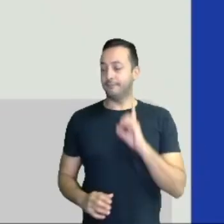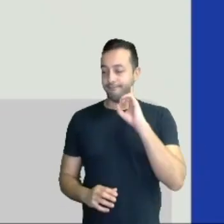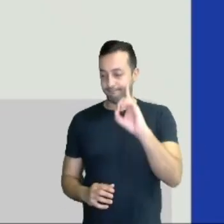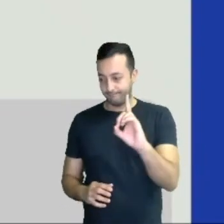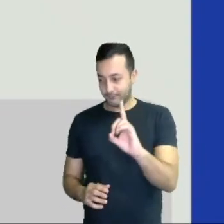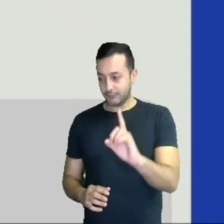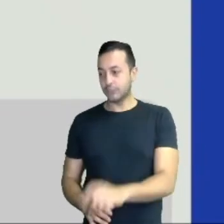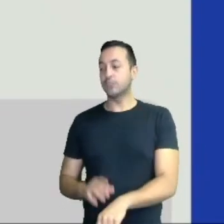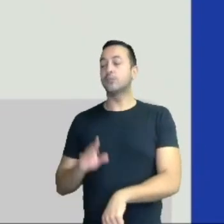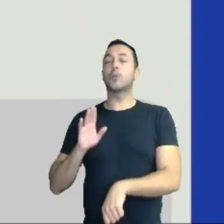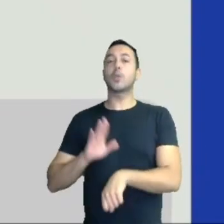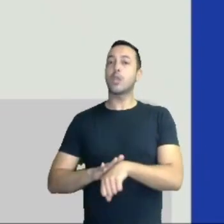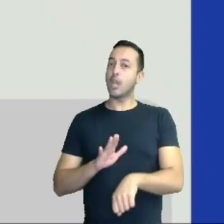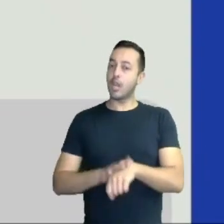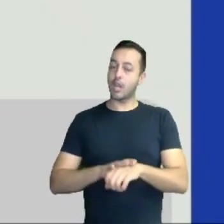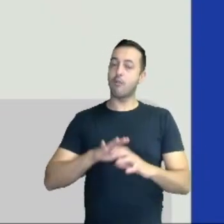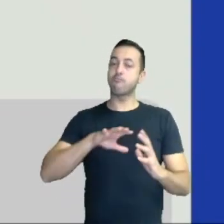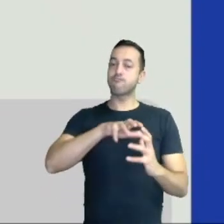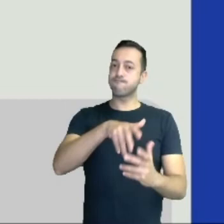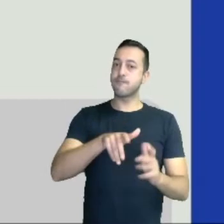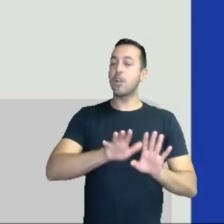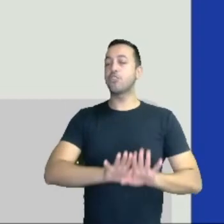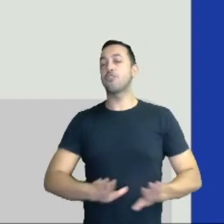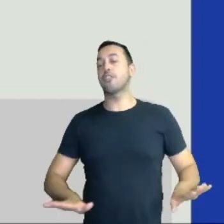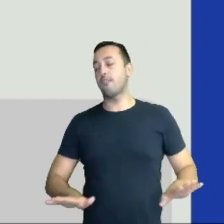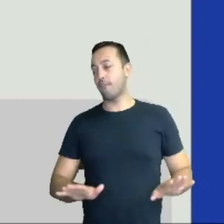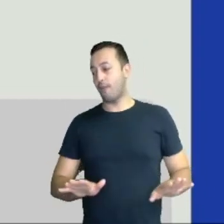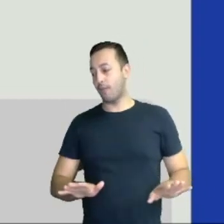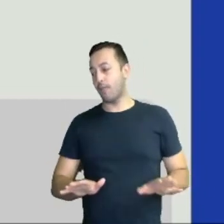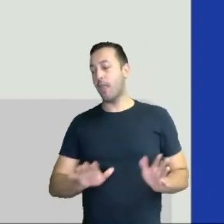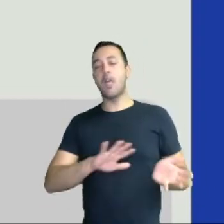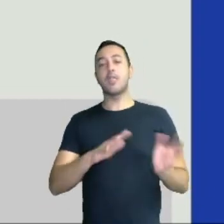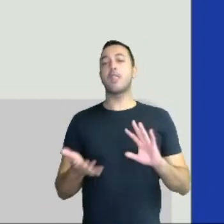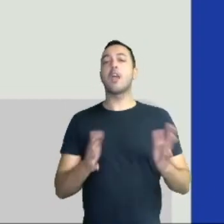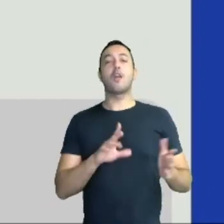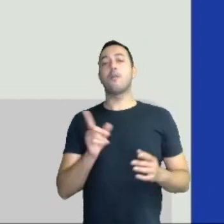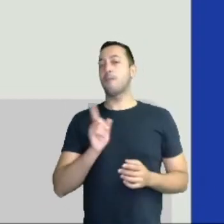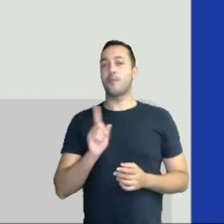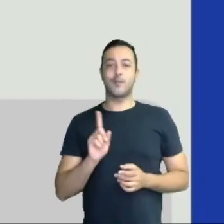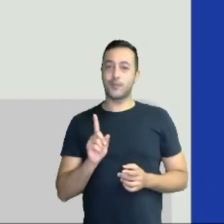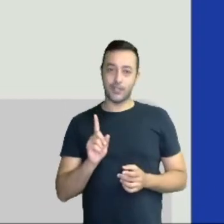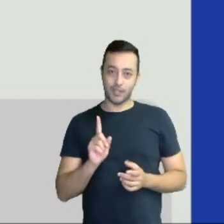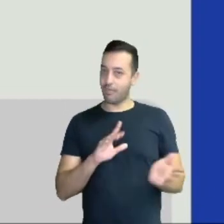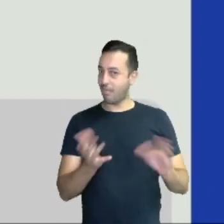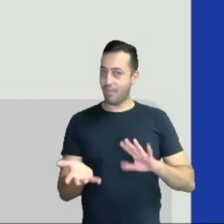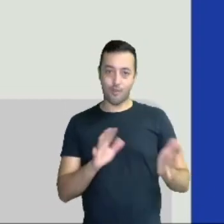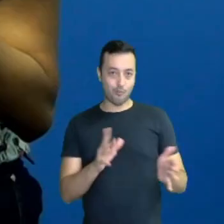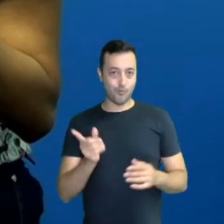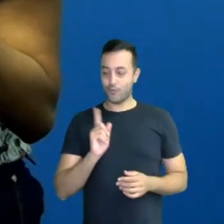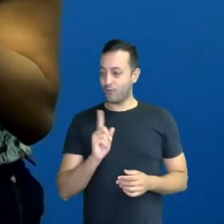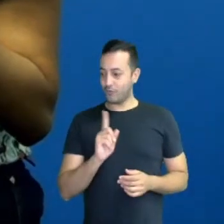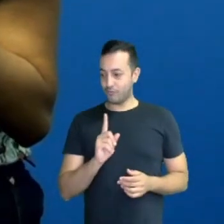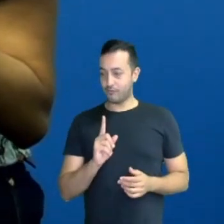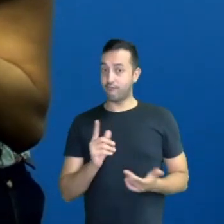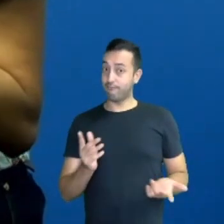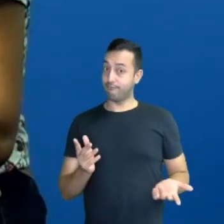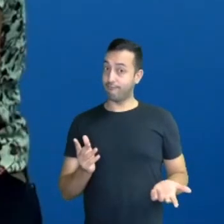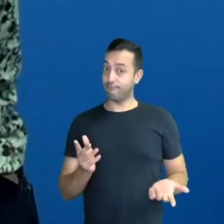Letra D. O tempo atmosférico é estável. Não muda de jeito nenhum. Não muda.